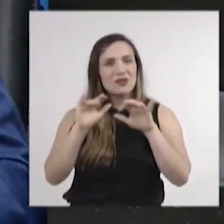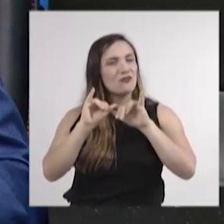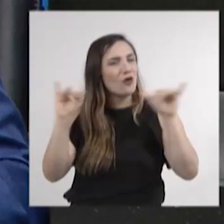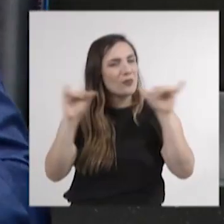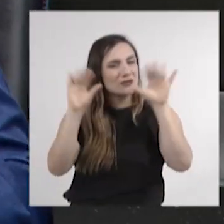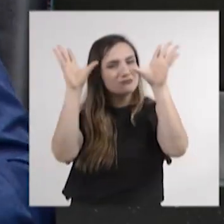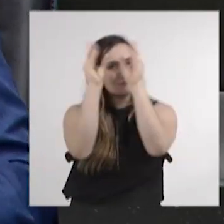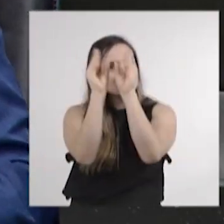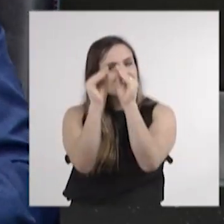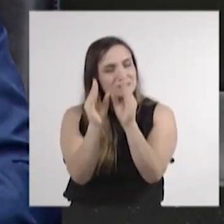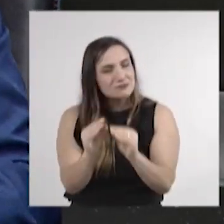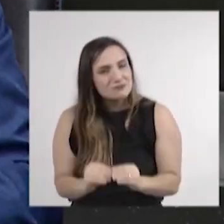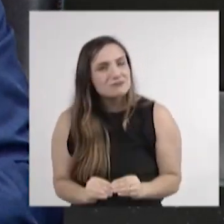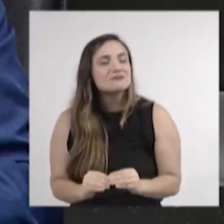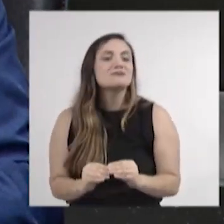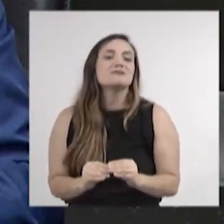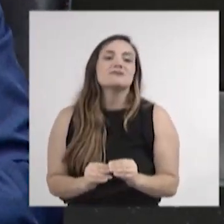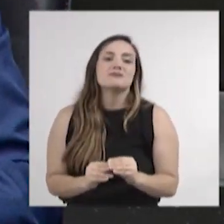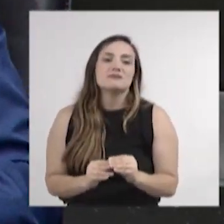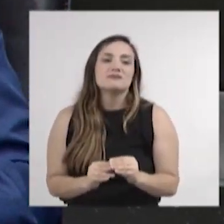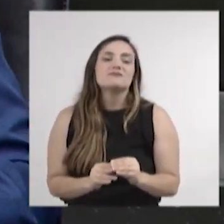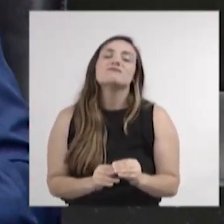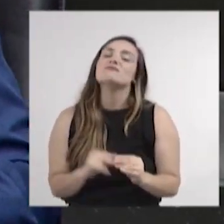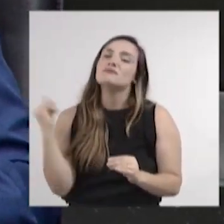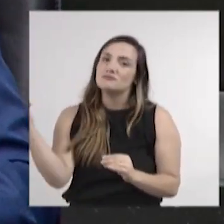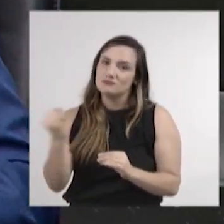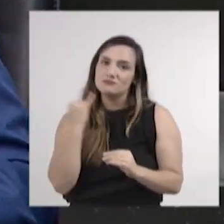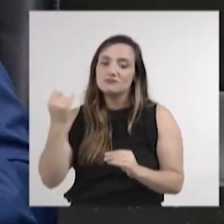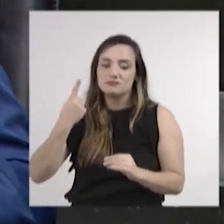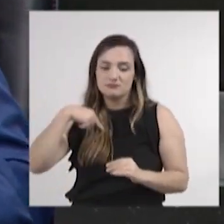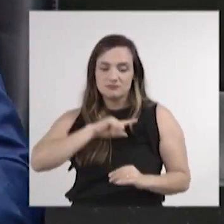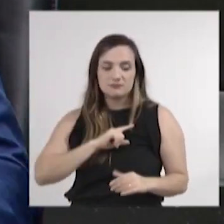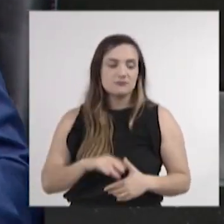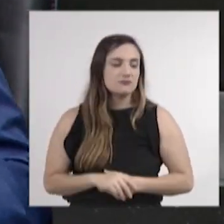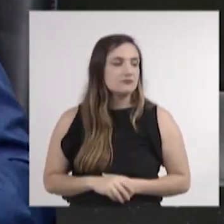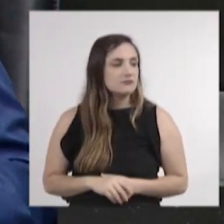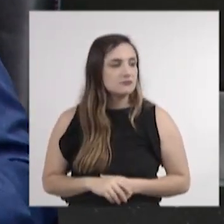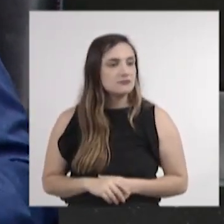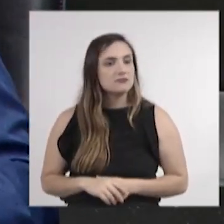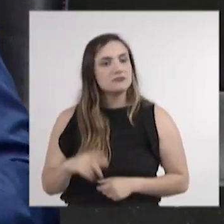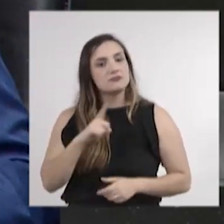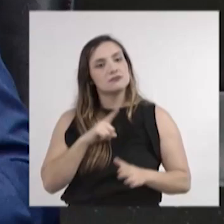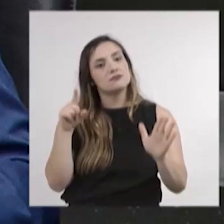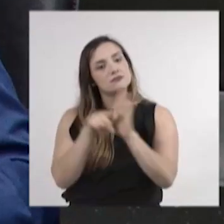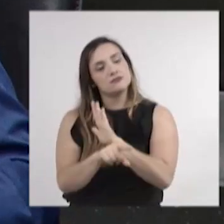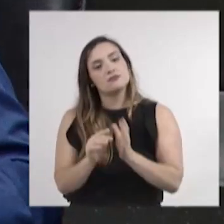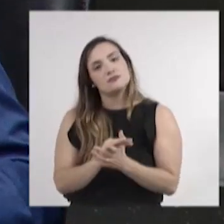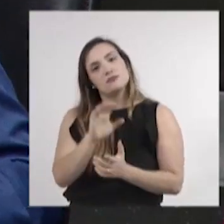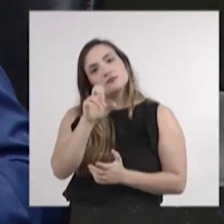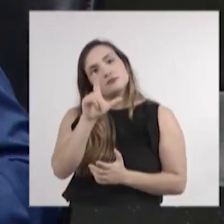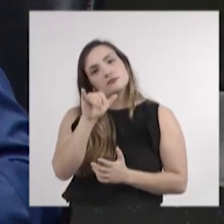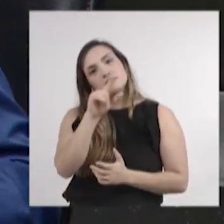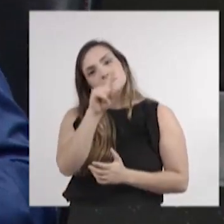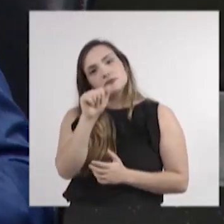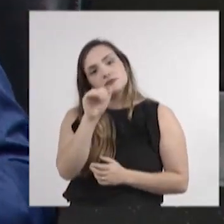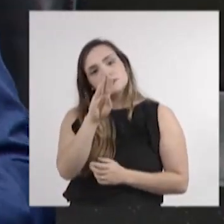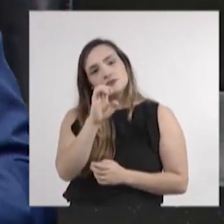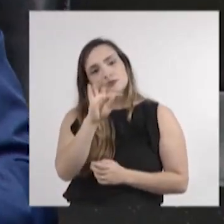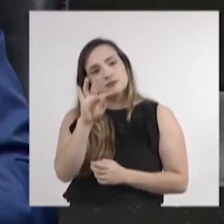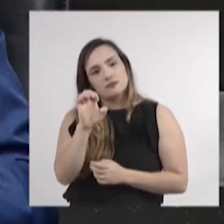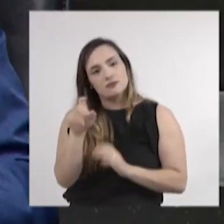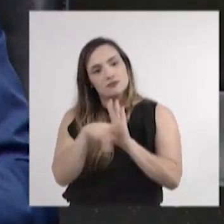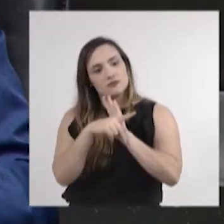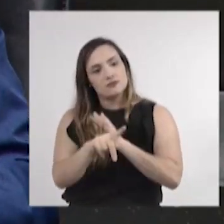informações tão importantes para nós. Tem uma pergunta, sim, aqui da Elizabeth, do Imaçu,